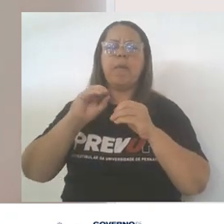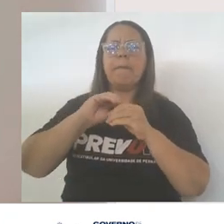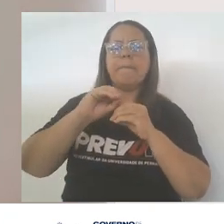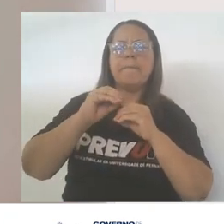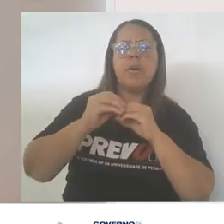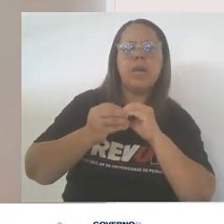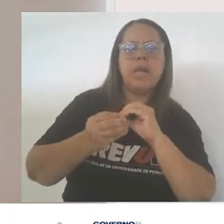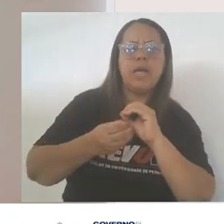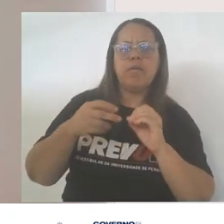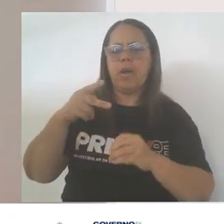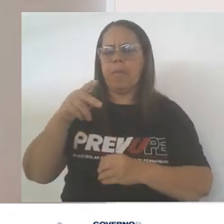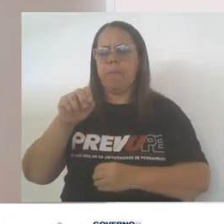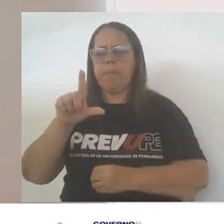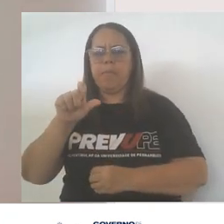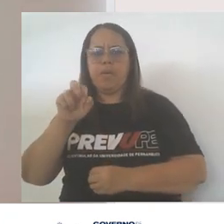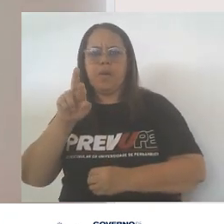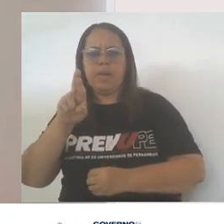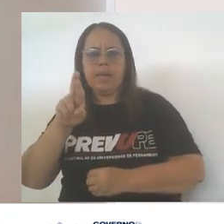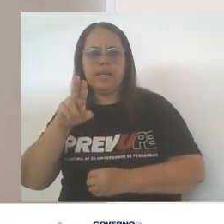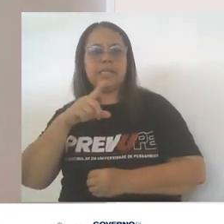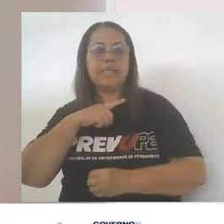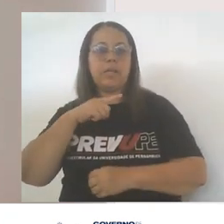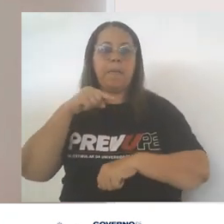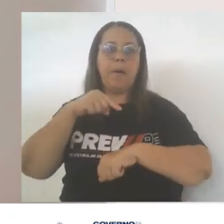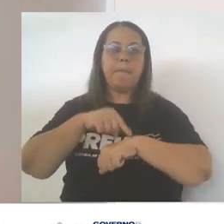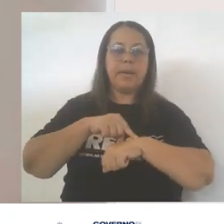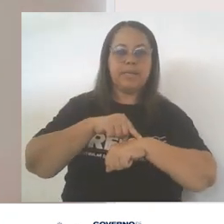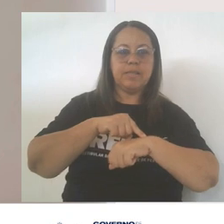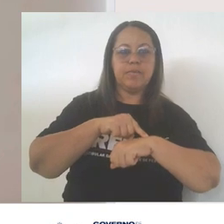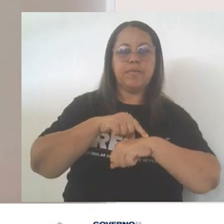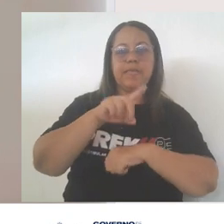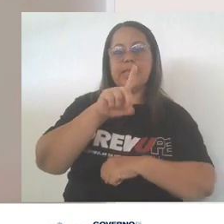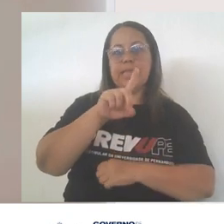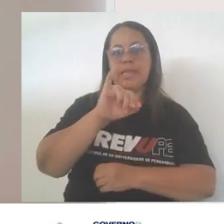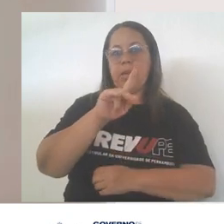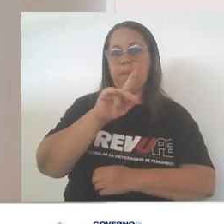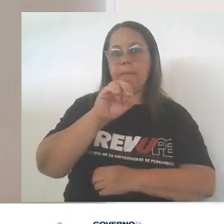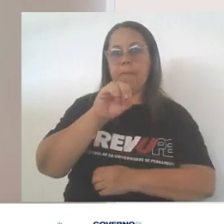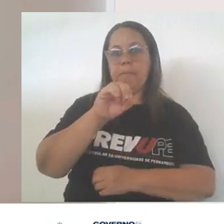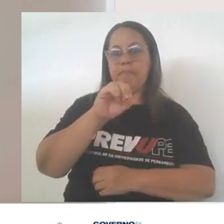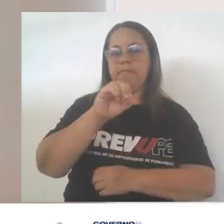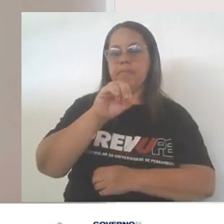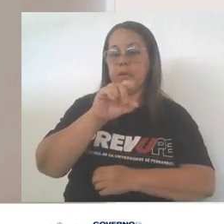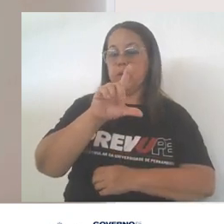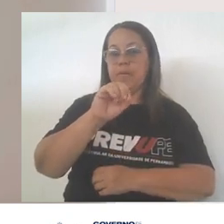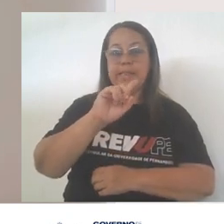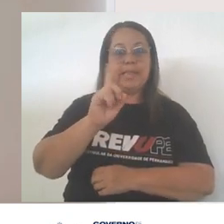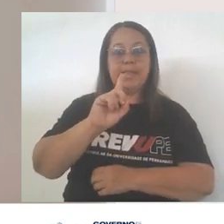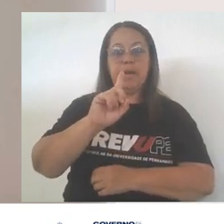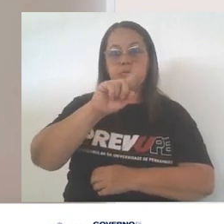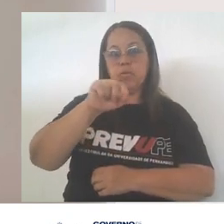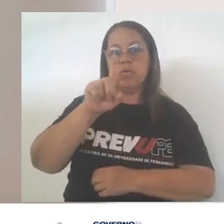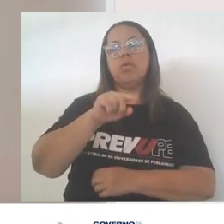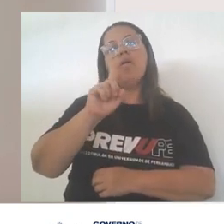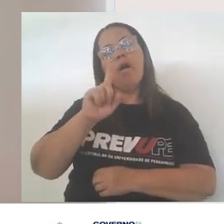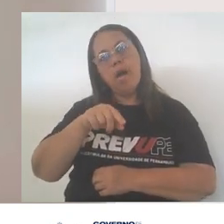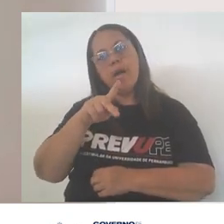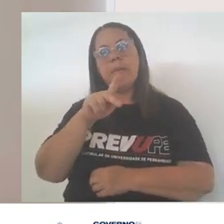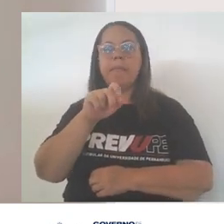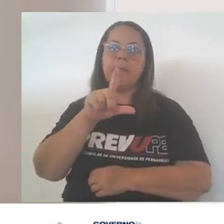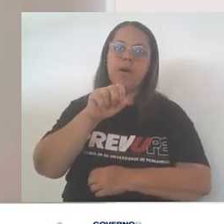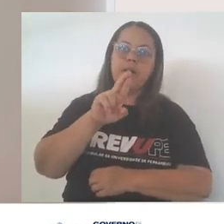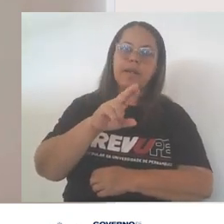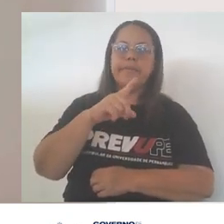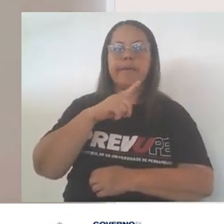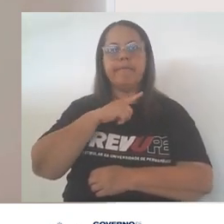Se a molécula tem um momento de dipolo não nulo, ela é considerada polar. Isso significa